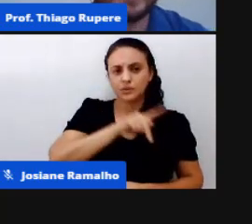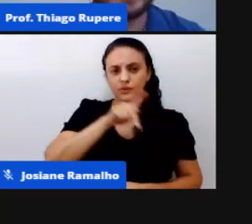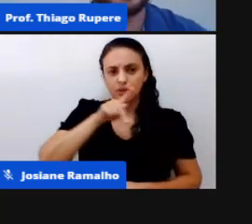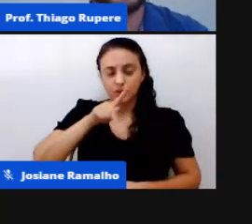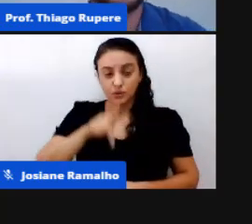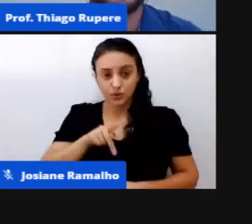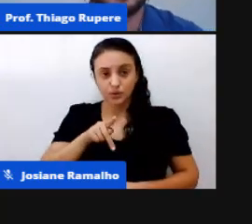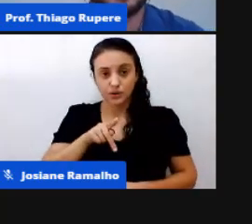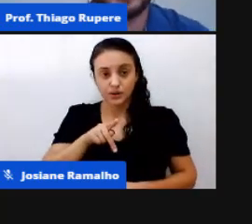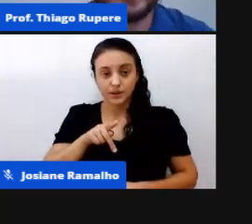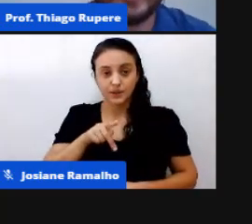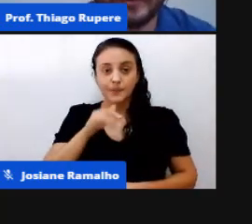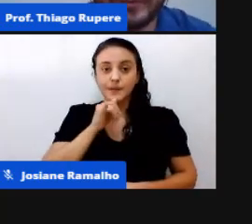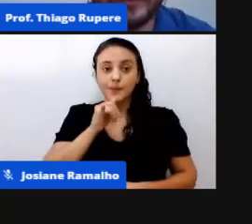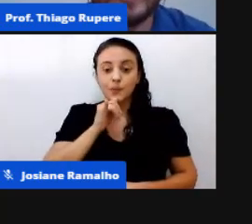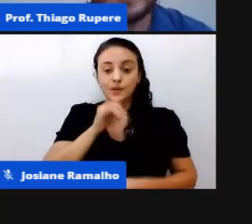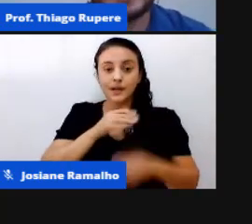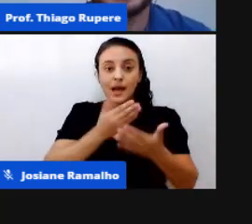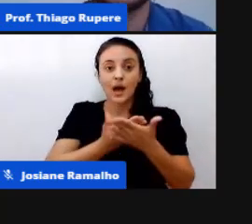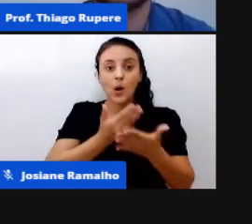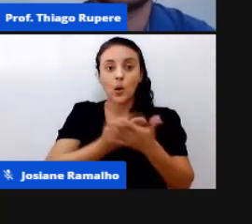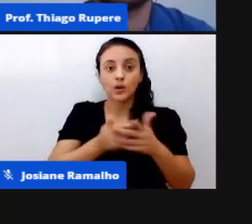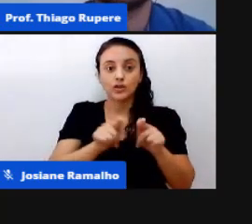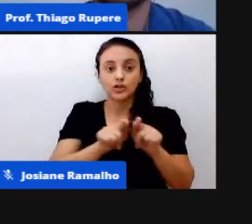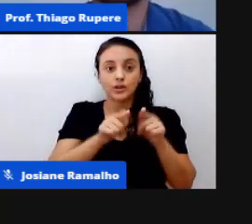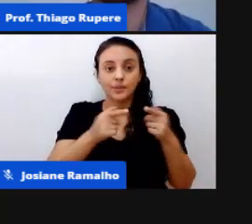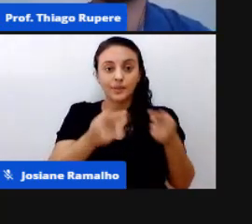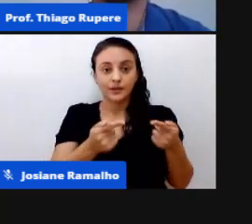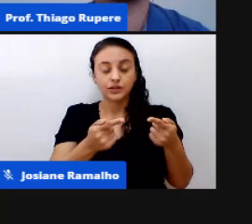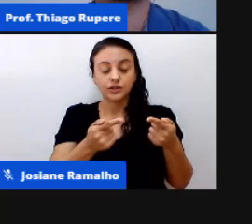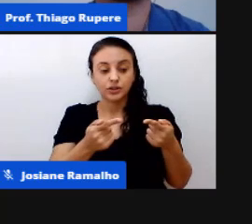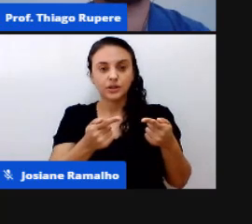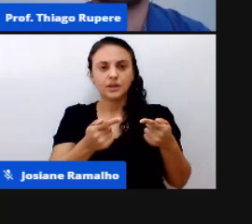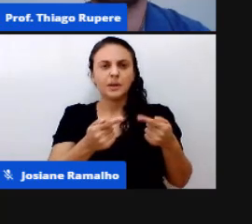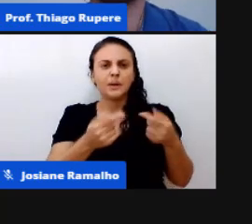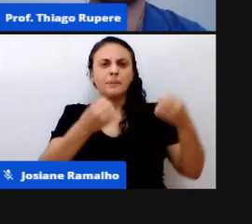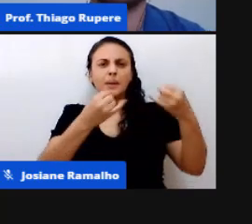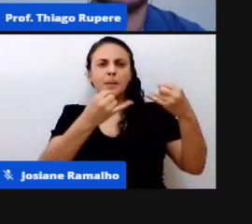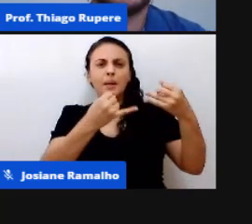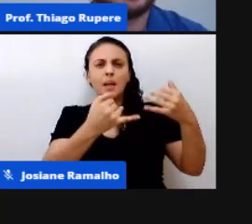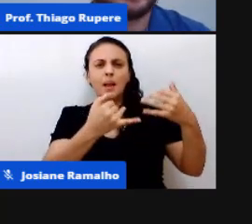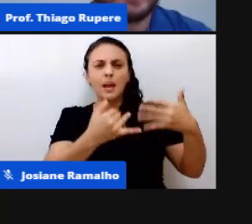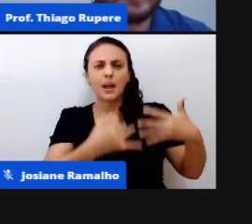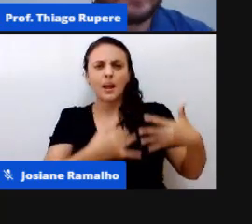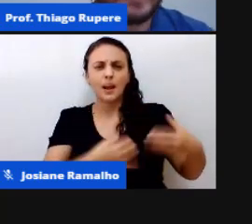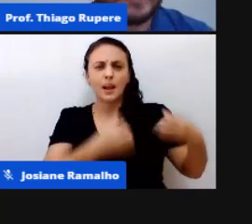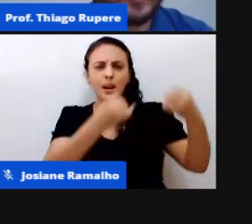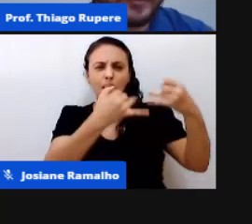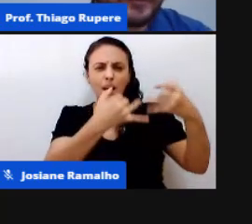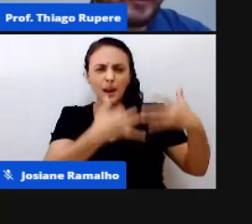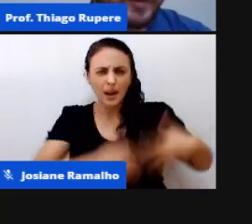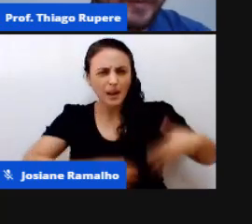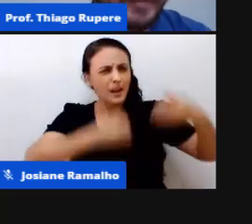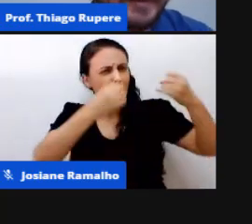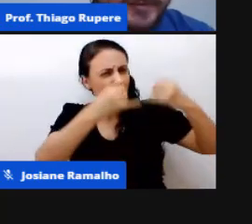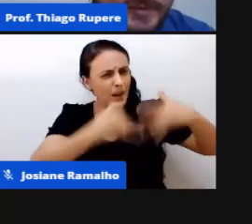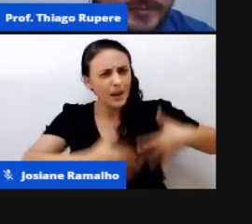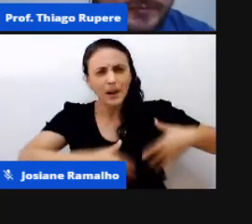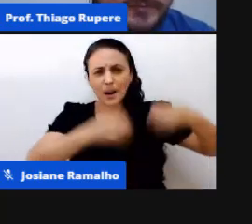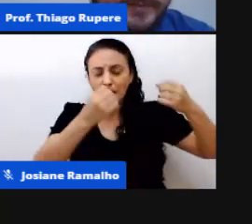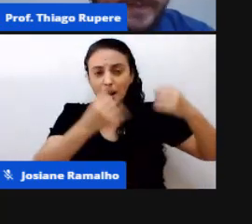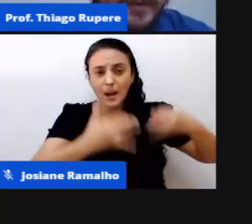de gramática, nós vamos trazer aqui para o nosso componente de novo, e nós ficávamos ali, sentados, prestando atenção. Muitos de